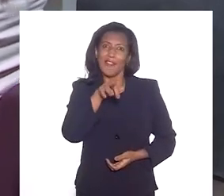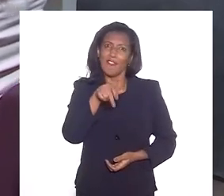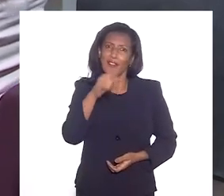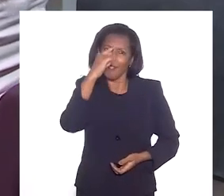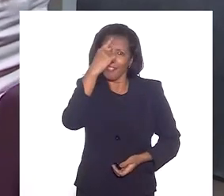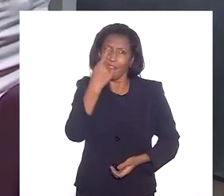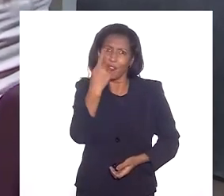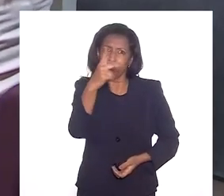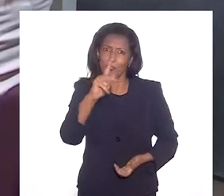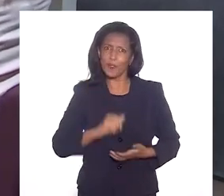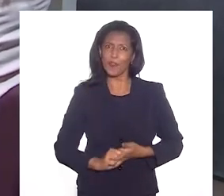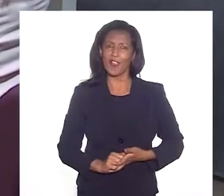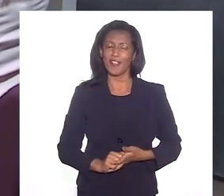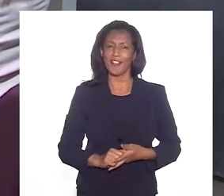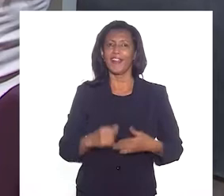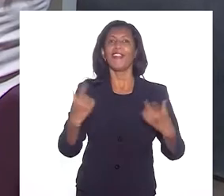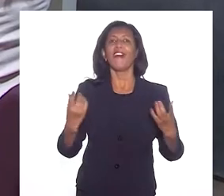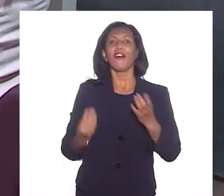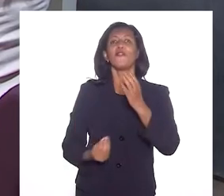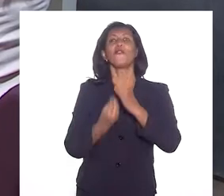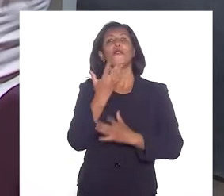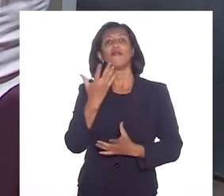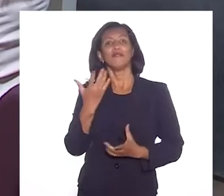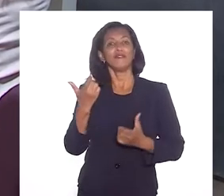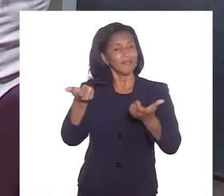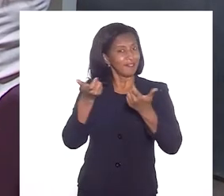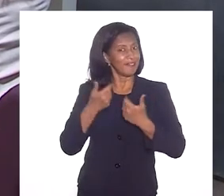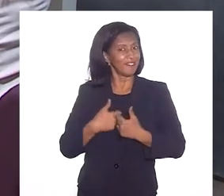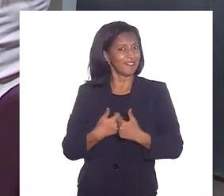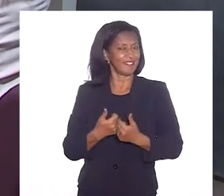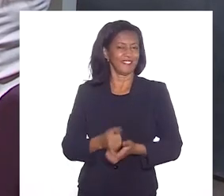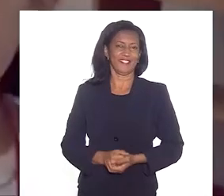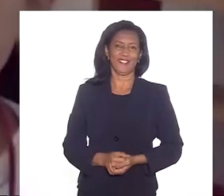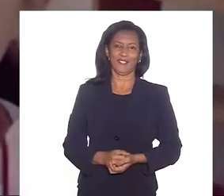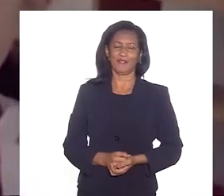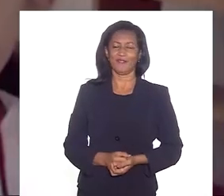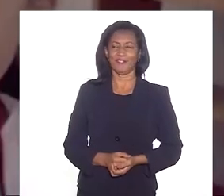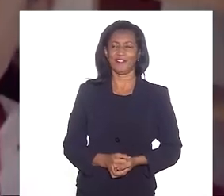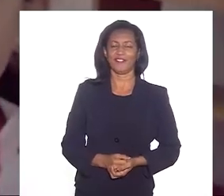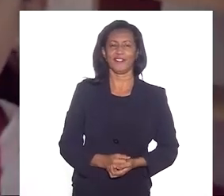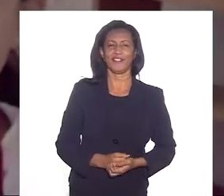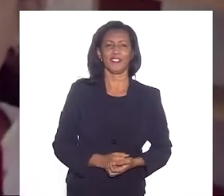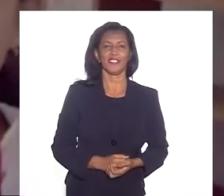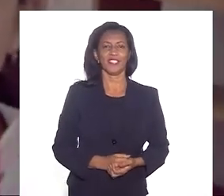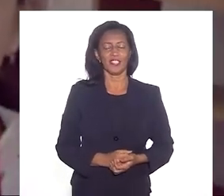foi sua? Conta pra gente de onde veio essa ideia?